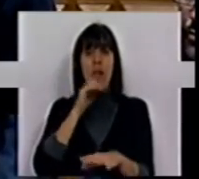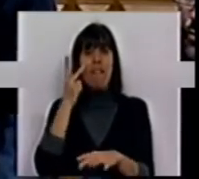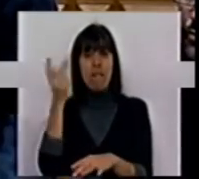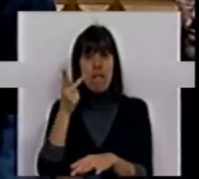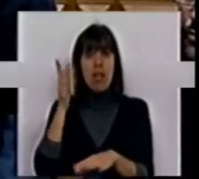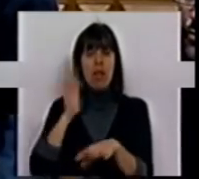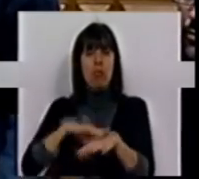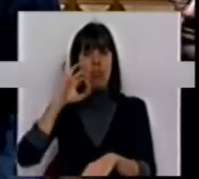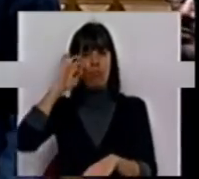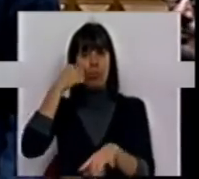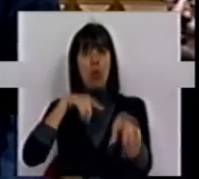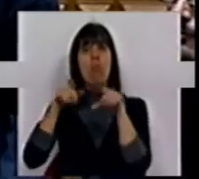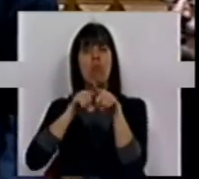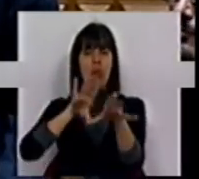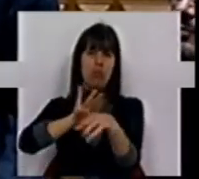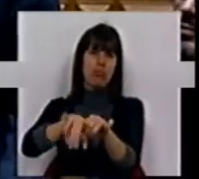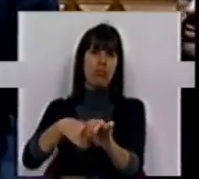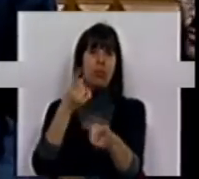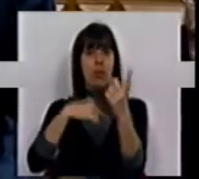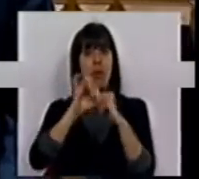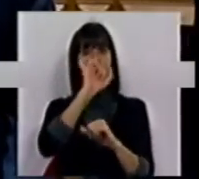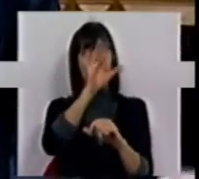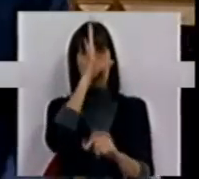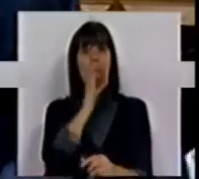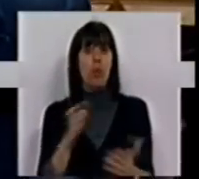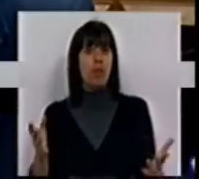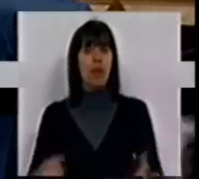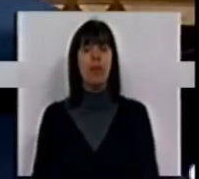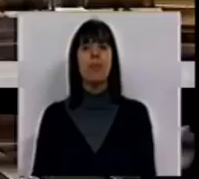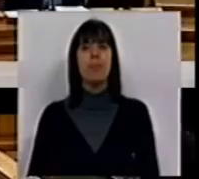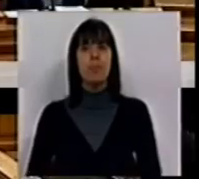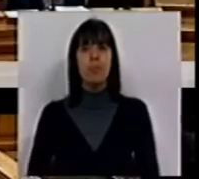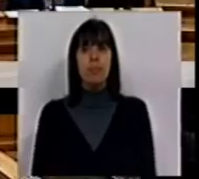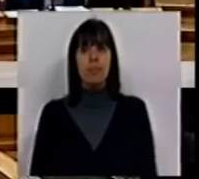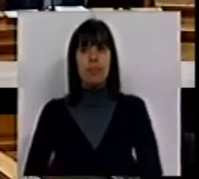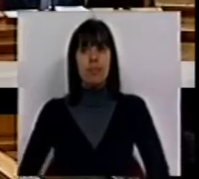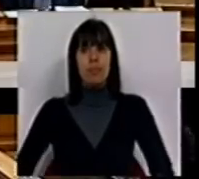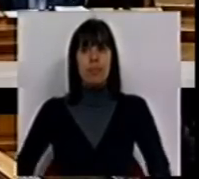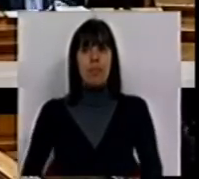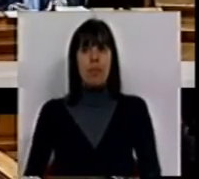suas vidas a consequência de uma política desastrosa, que é a do seu governo.